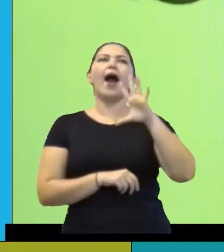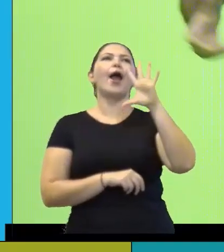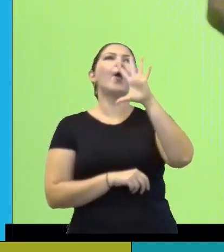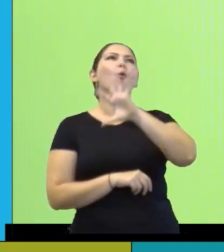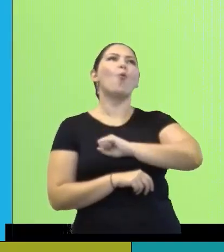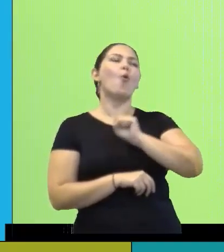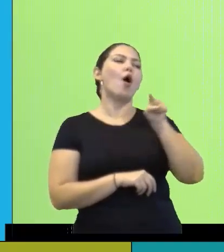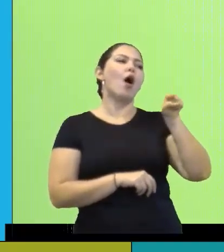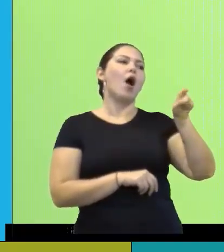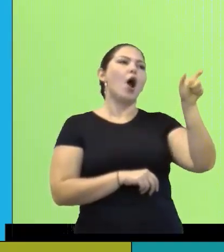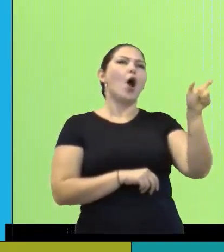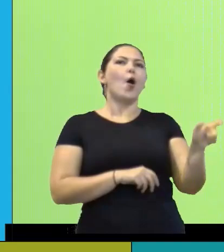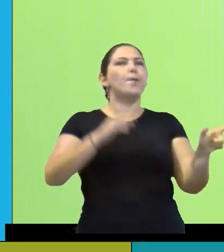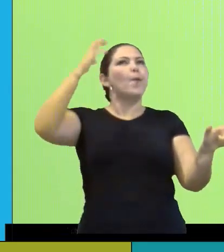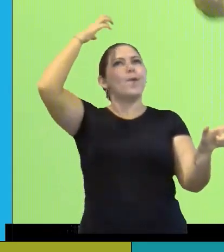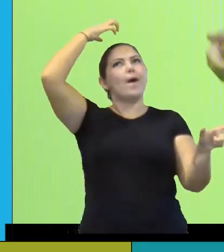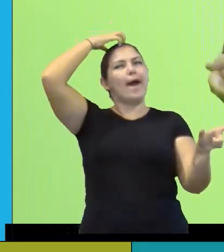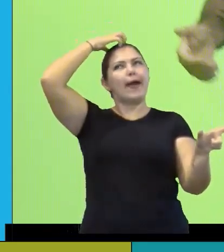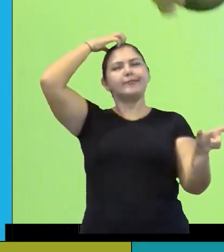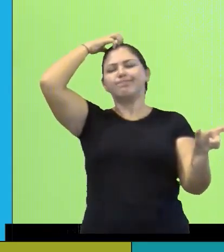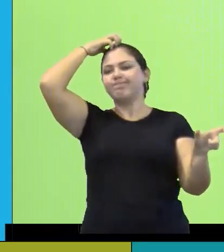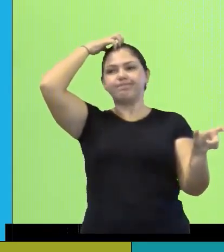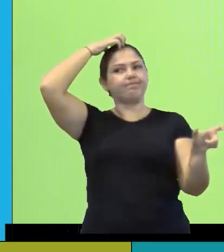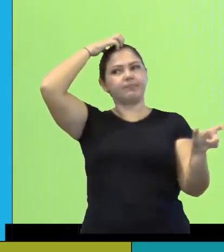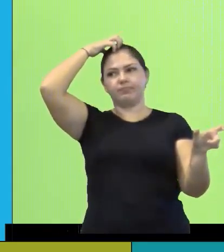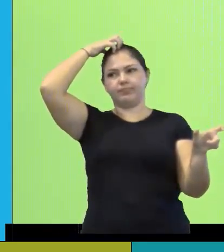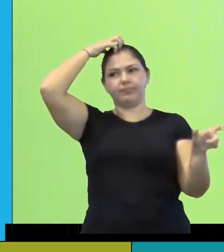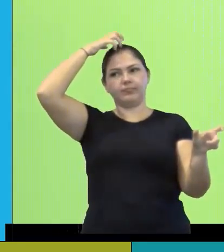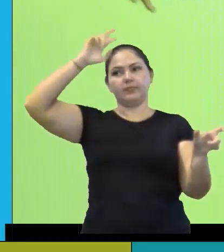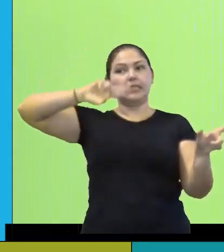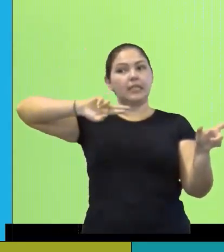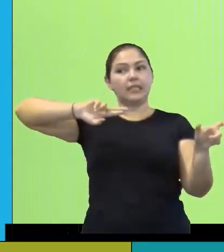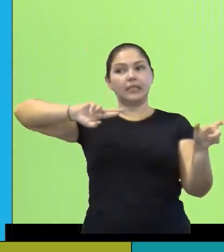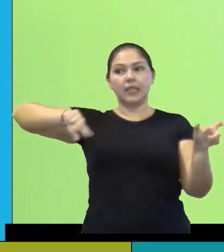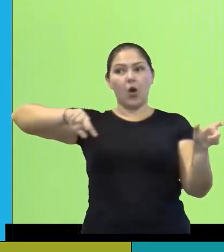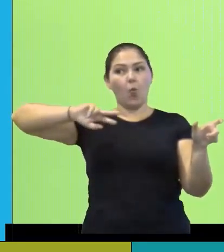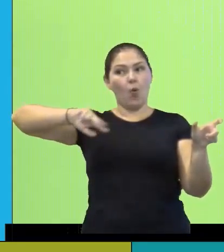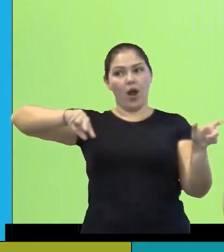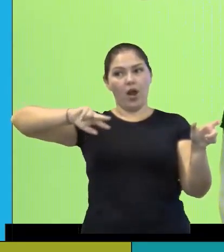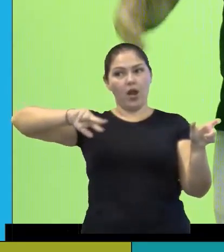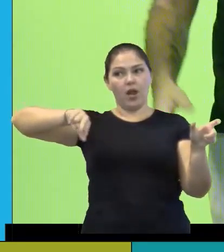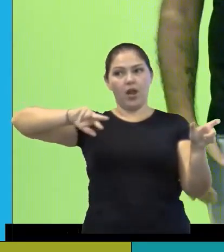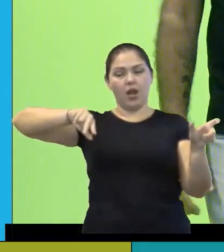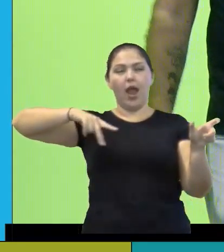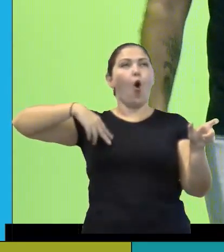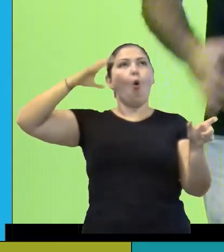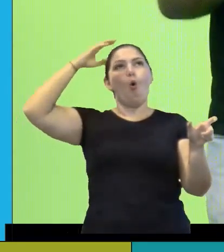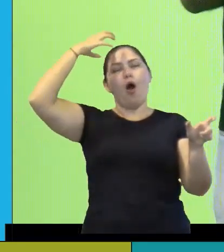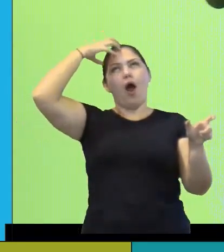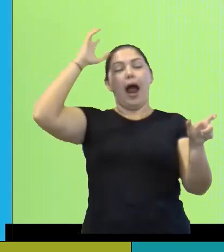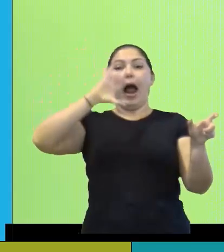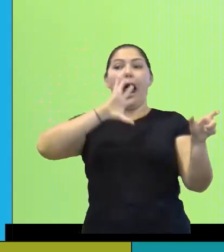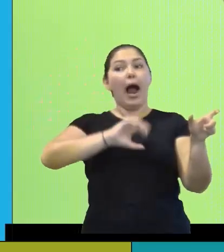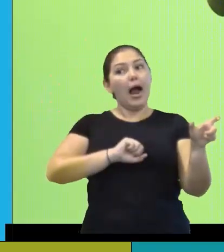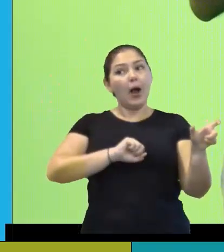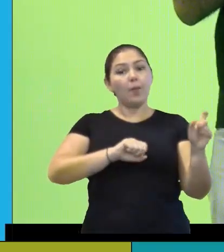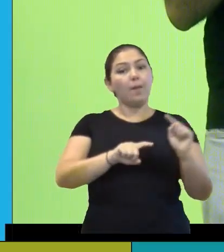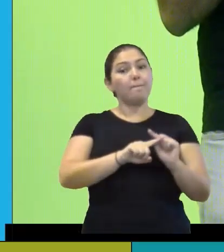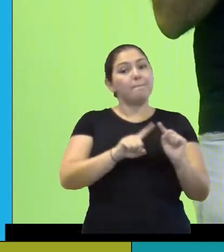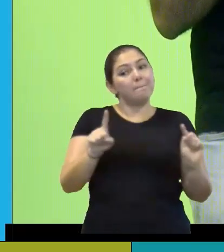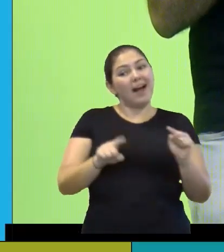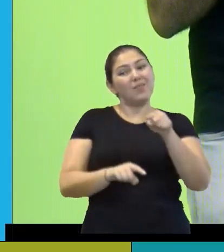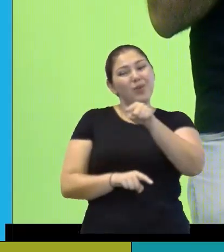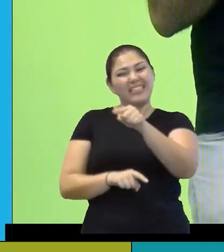governante, não é que eu goste da ideia de que tenhamos um poder centralizado nas mãos do rei. O problema é que eu não vejo